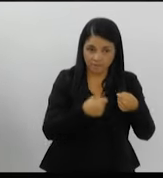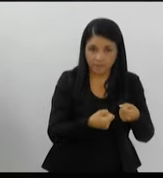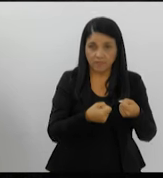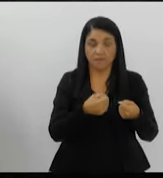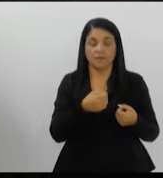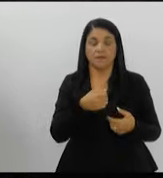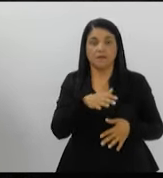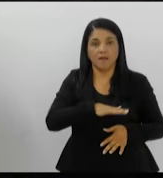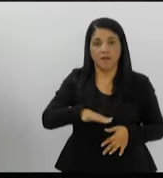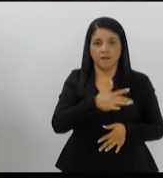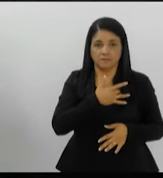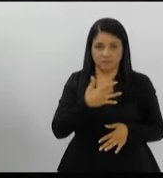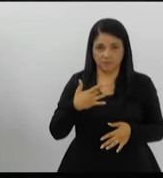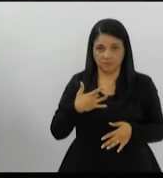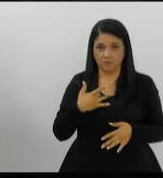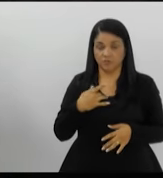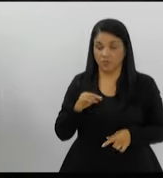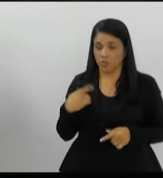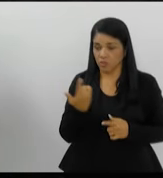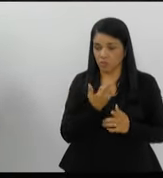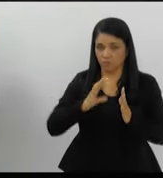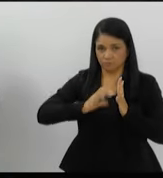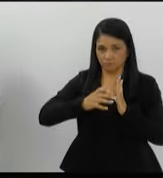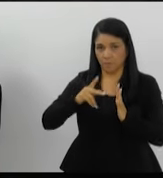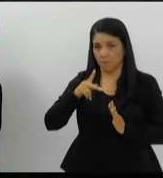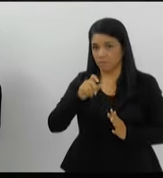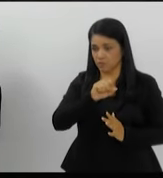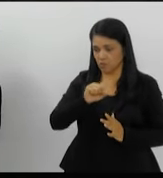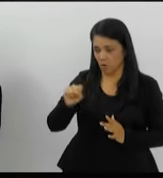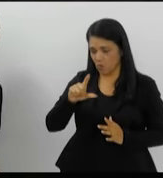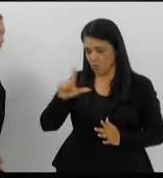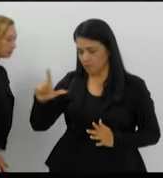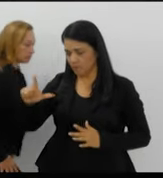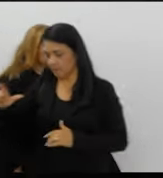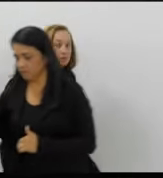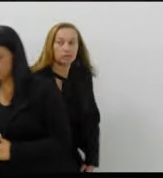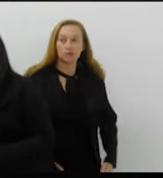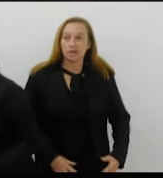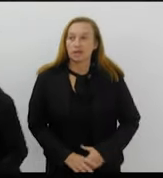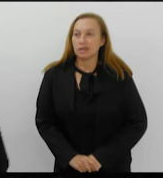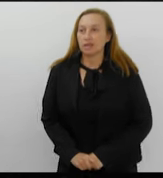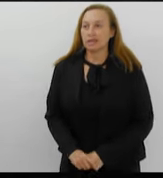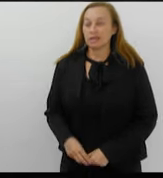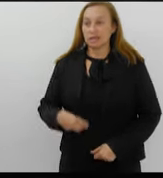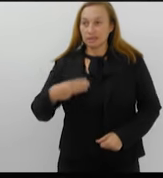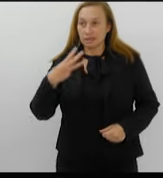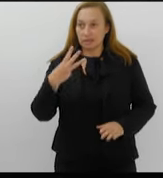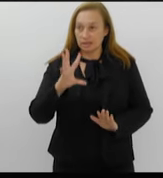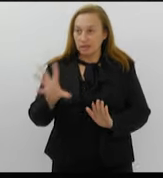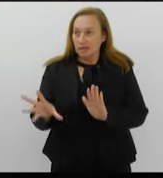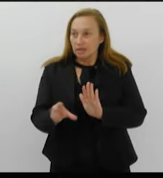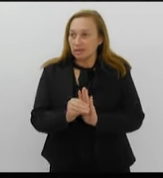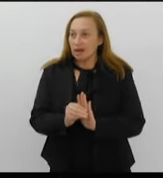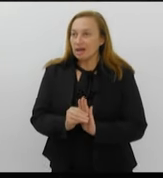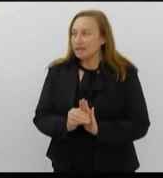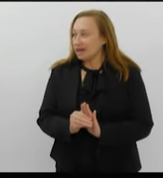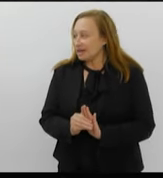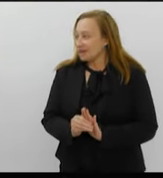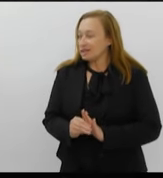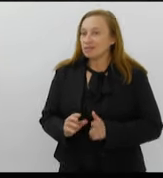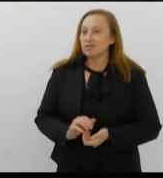sentido, nós da bancada do PSOL fizemos 3 emendas ao